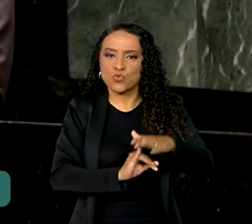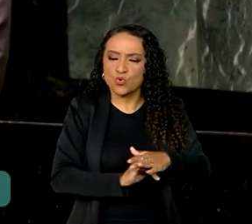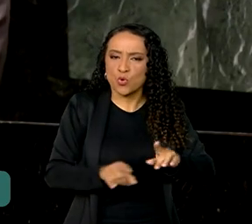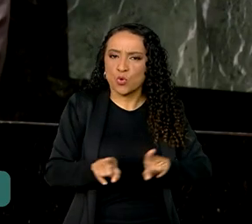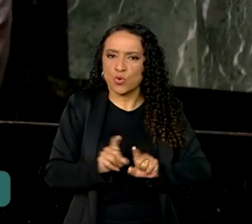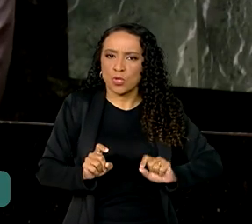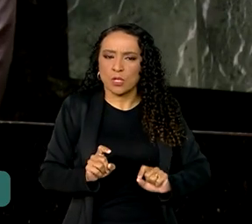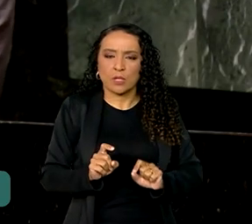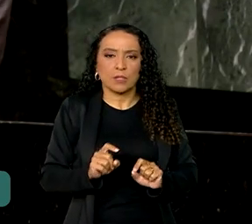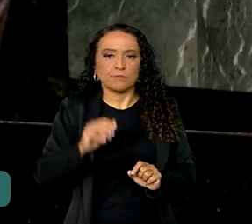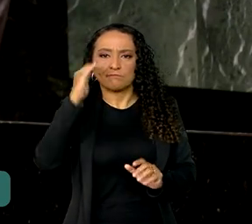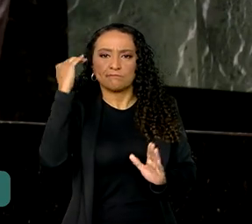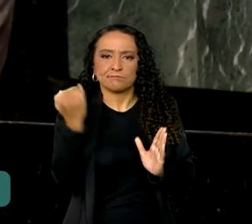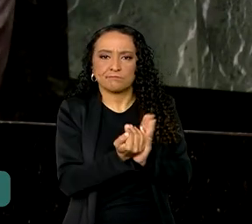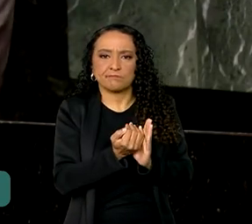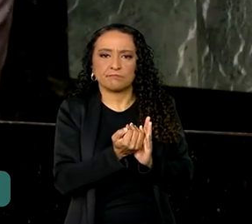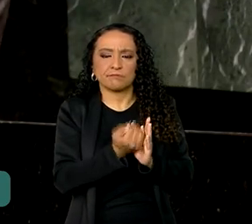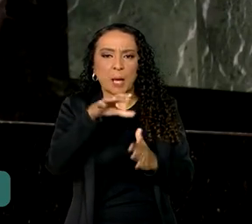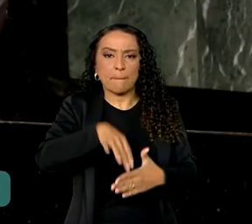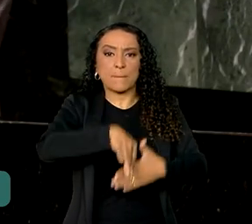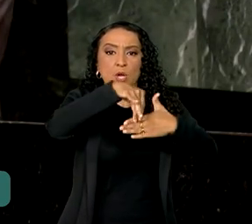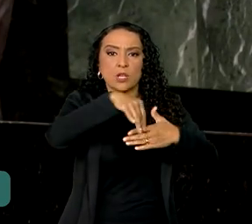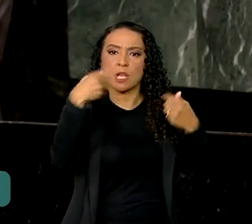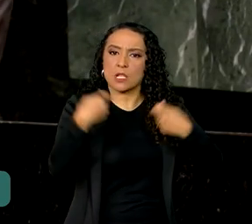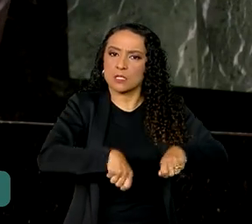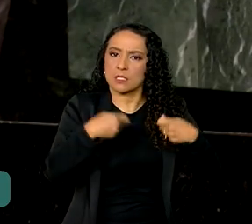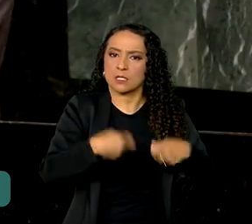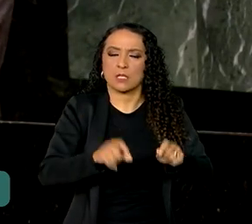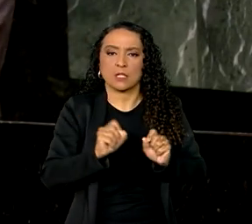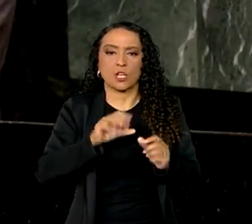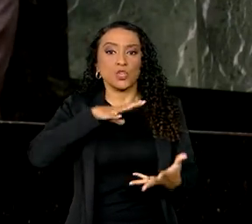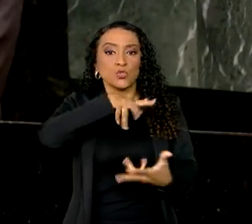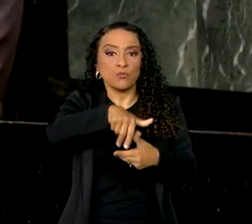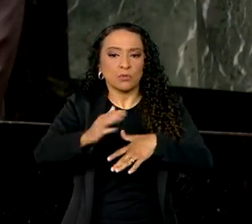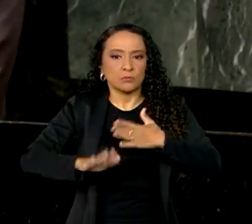desconsideram as prioridades e a necessidade do mundo em desenvolvimento.